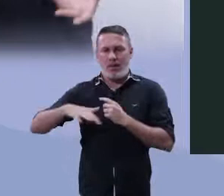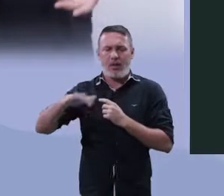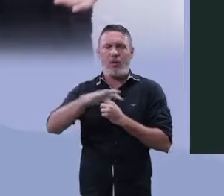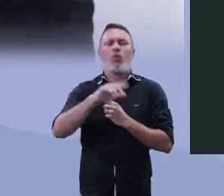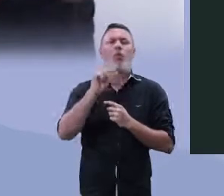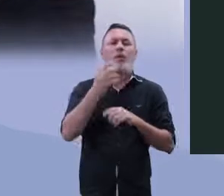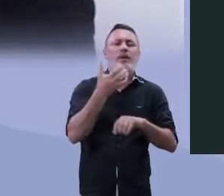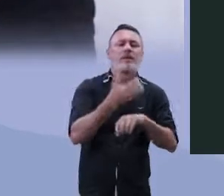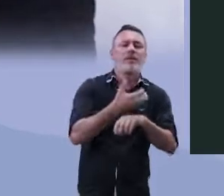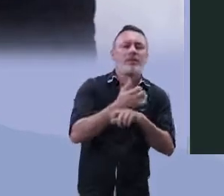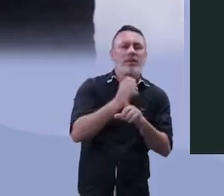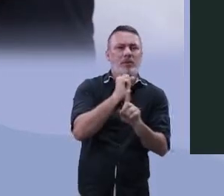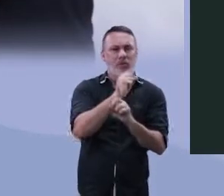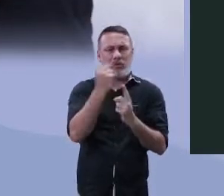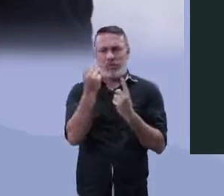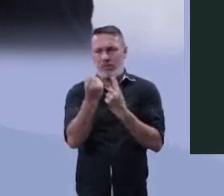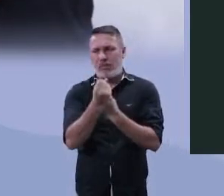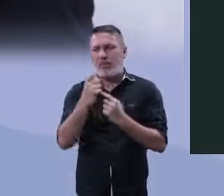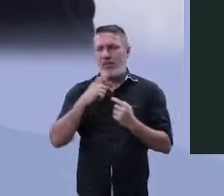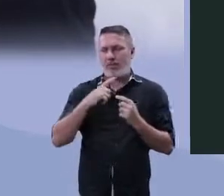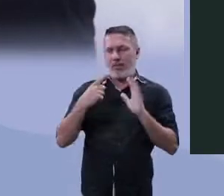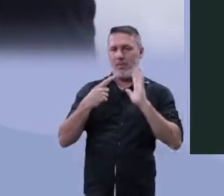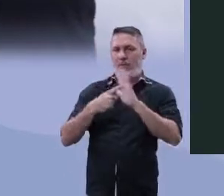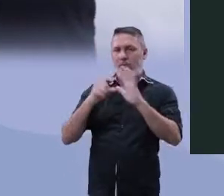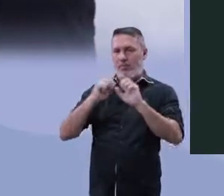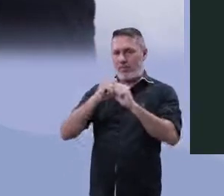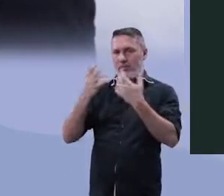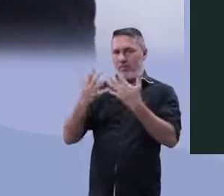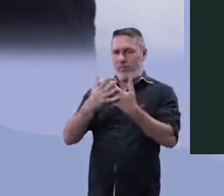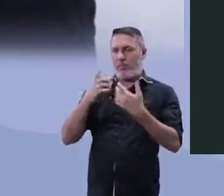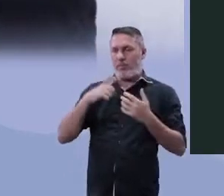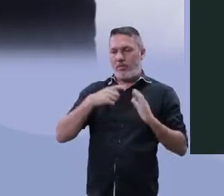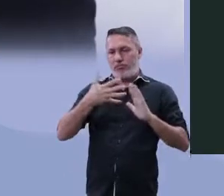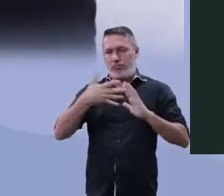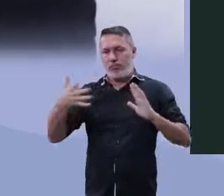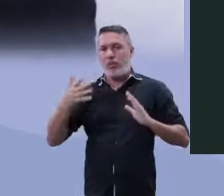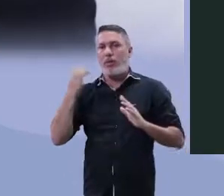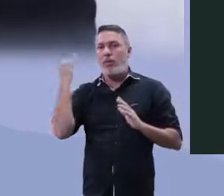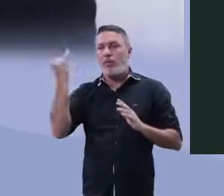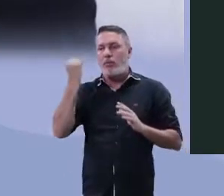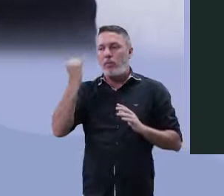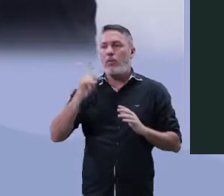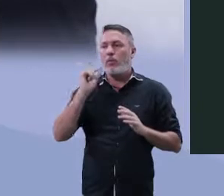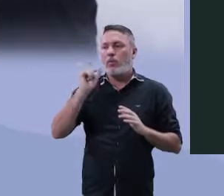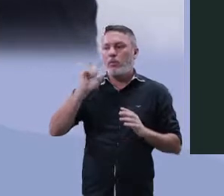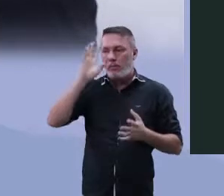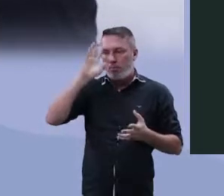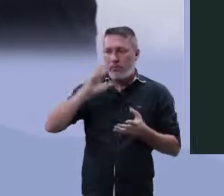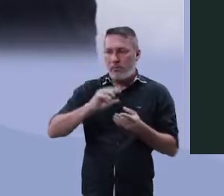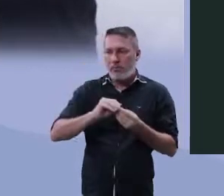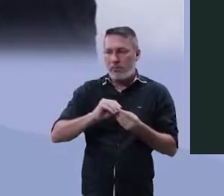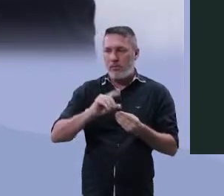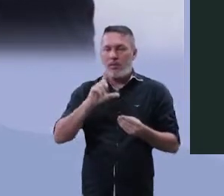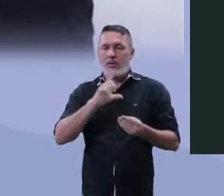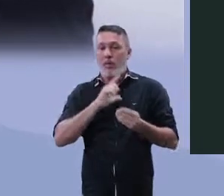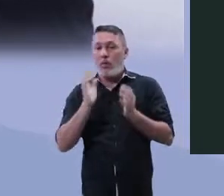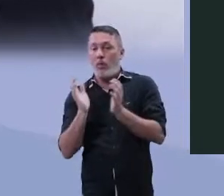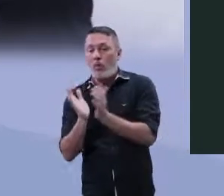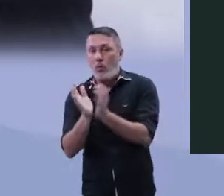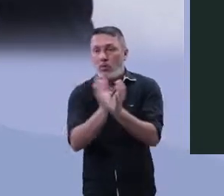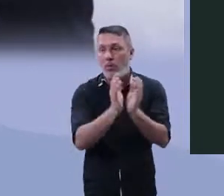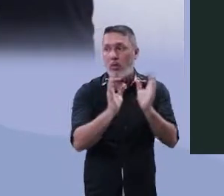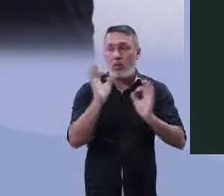os movimentos sociais? Tem a definição no slide seguinte, mas eu quero antecipar alguma coisa para vocês. Os movimentos sociais são todos aqueles grupos